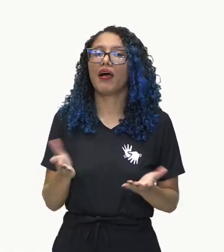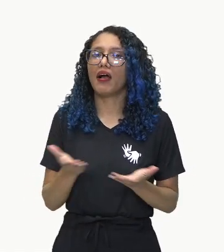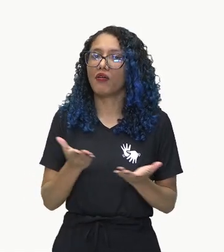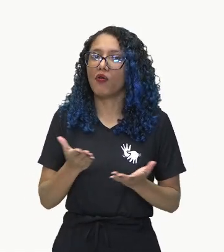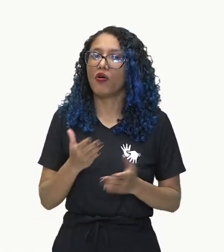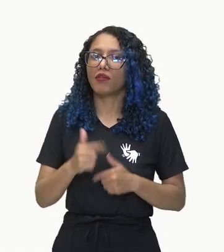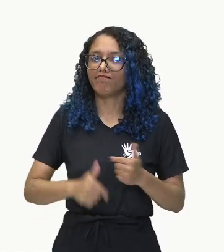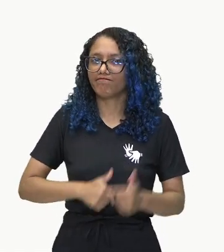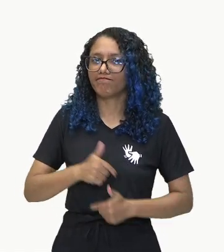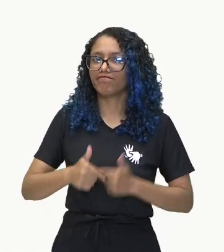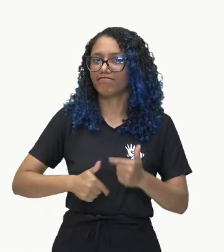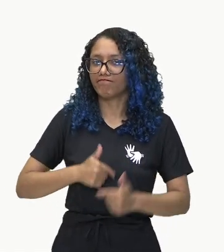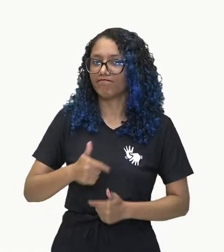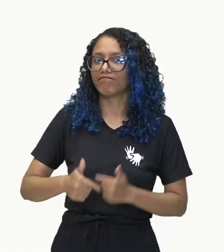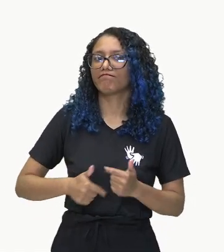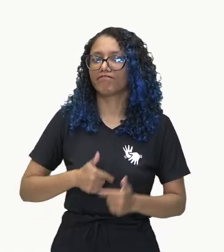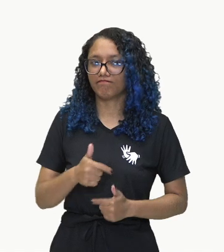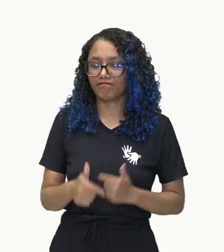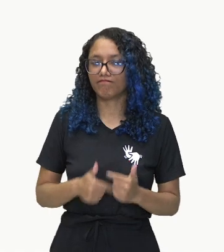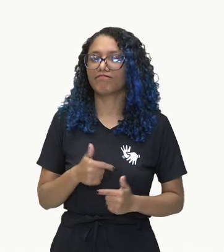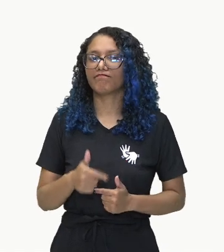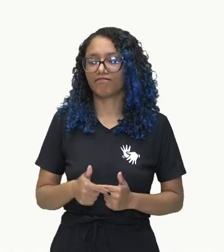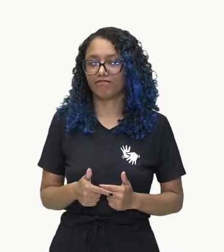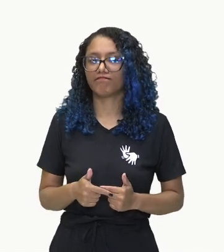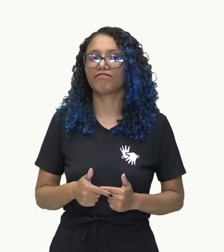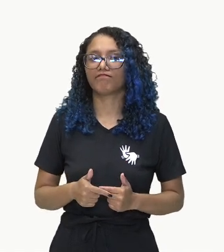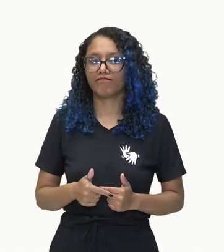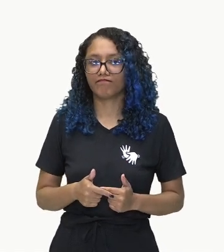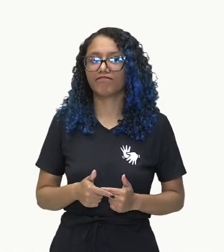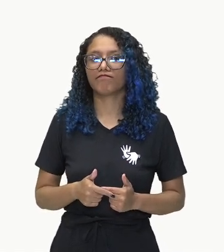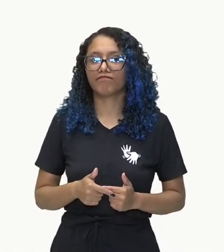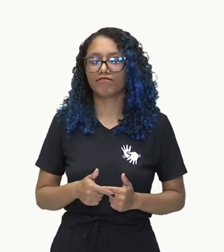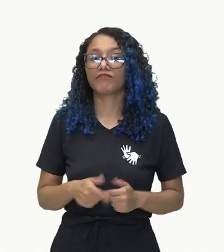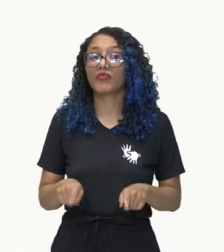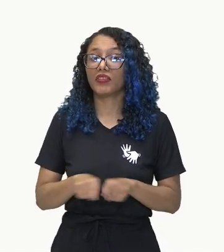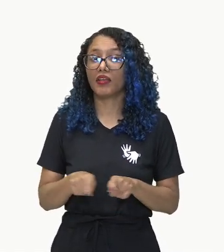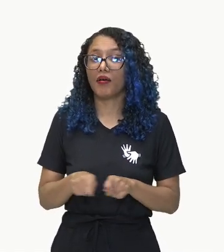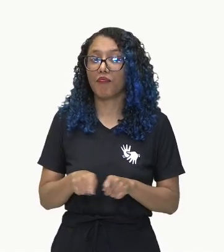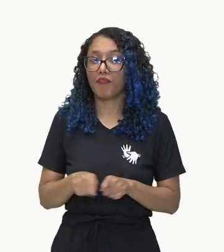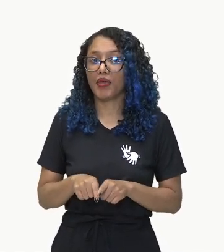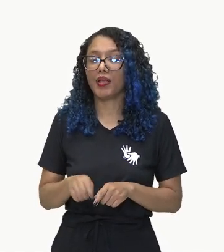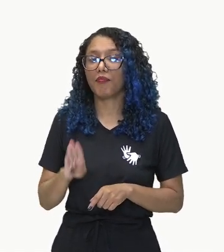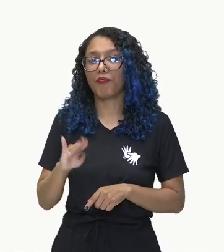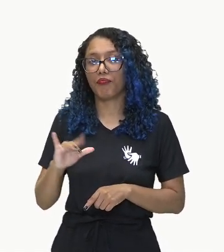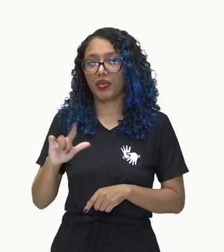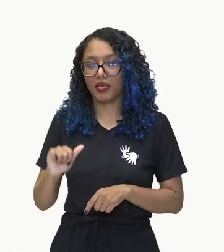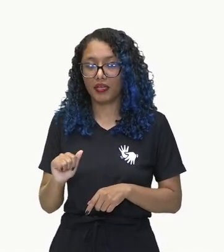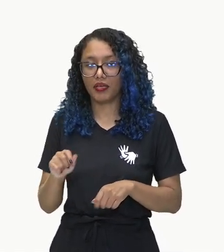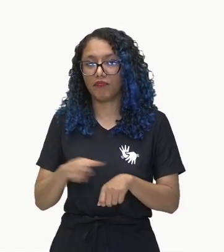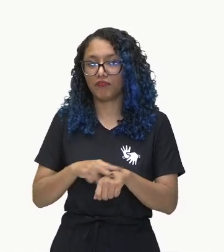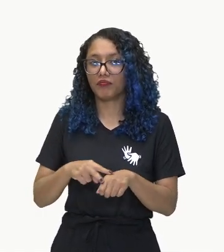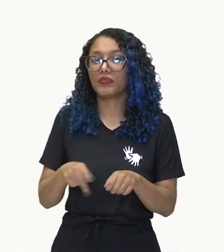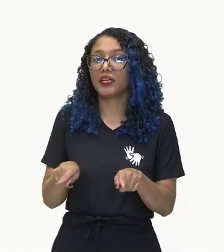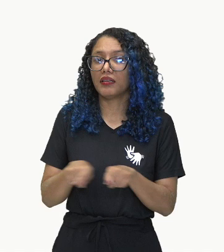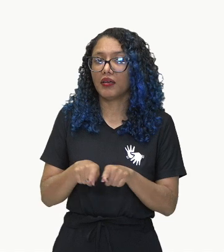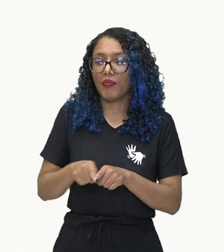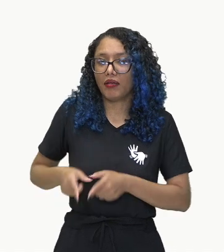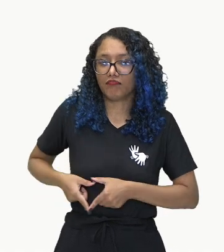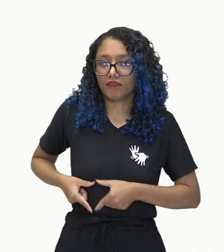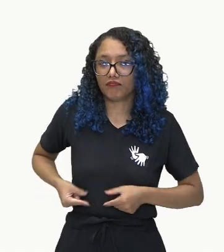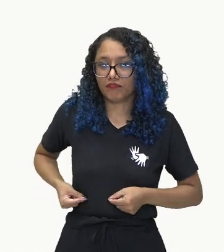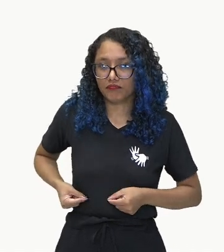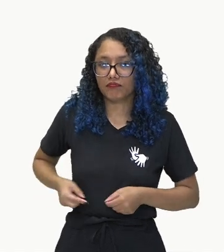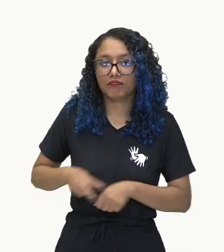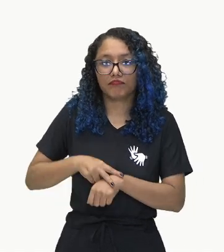chamadas de pancreáticas, vai atuar também a bile do fígado e a vesícula biliar,